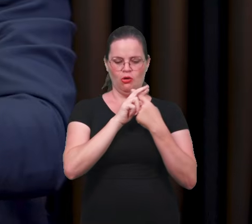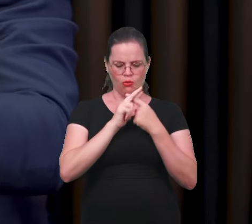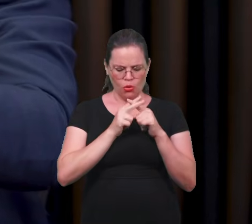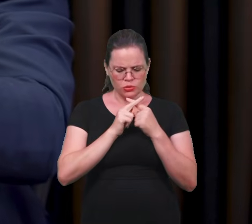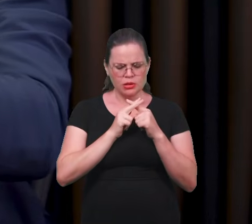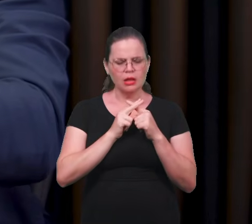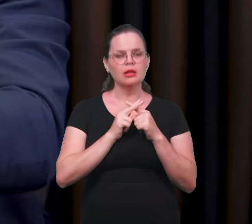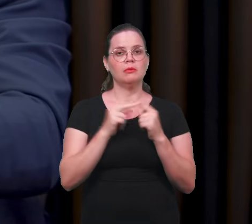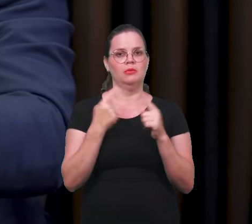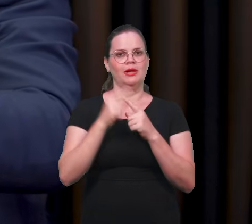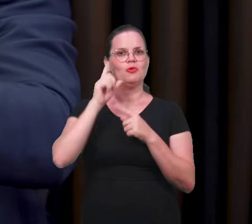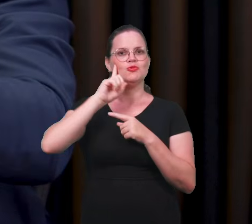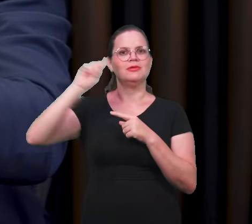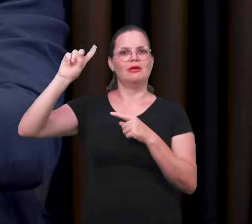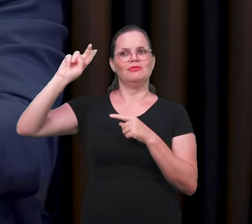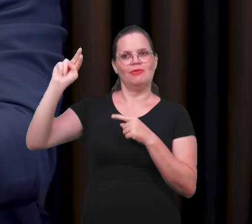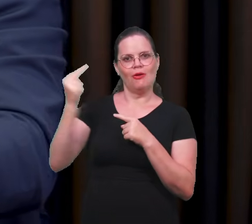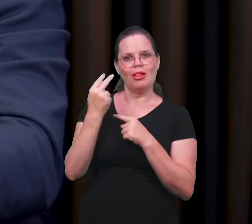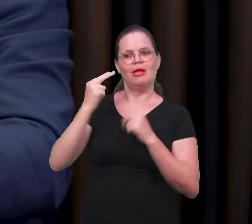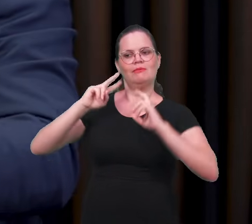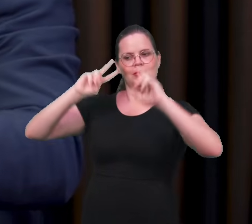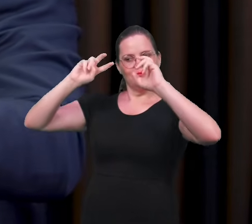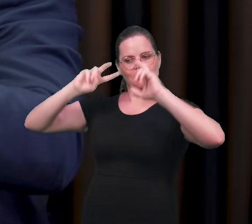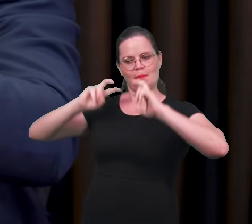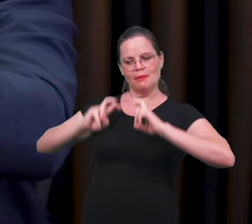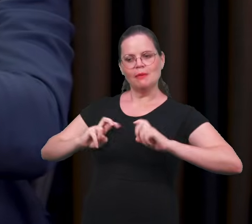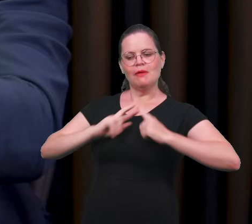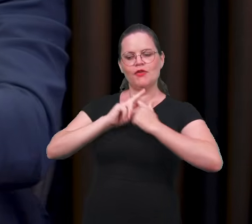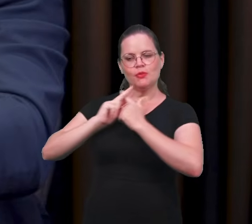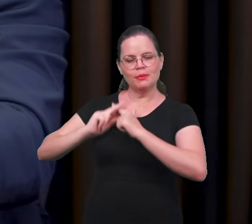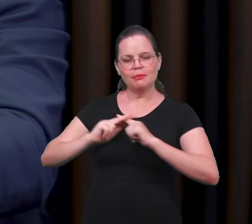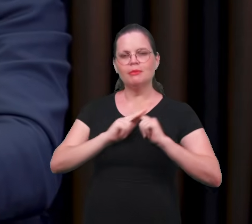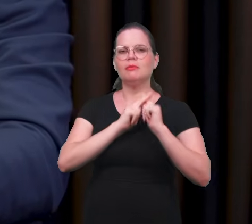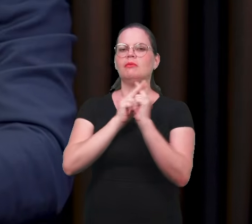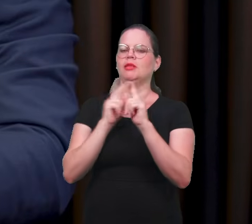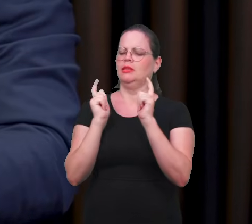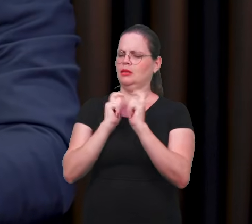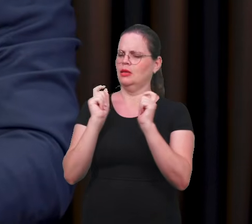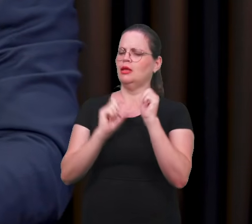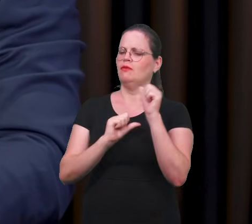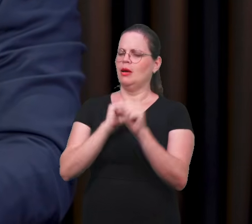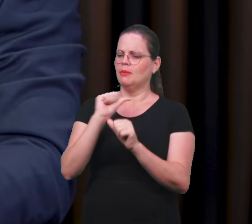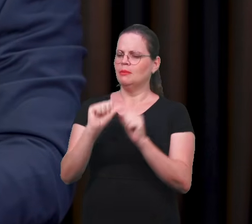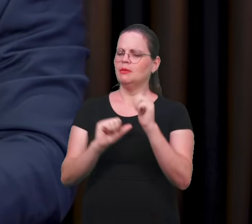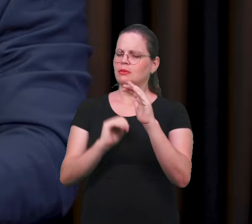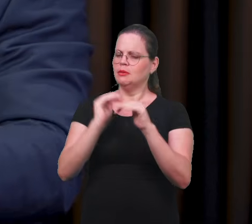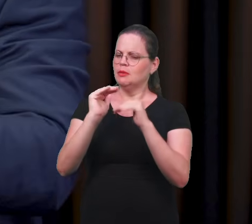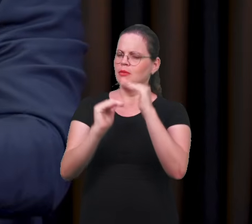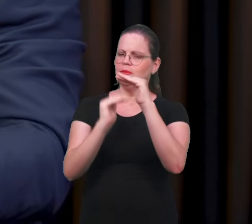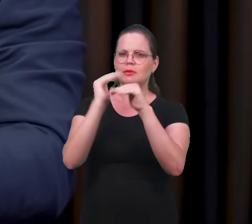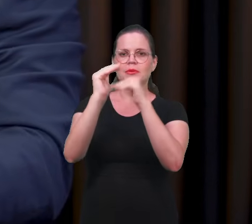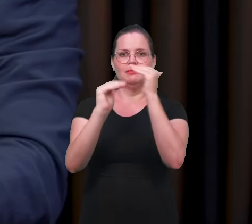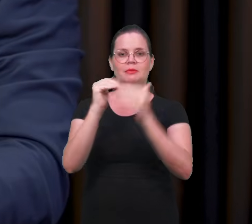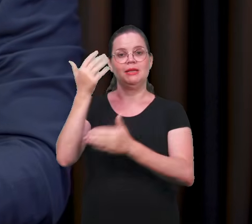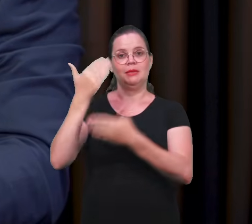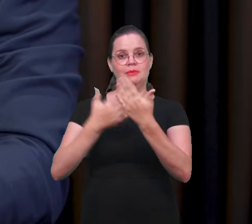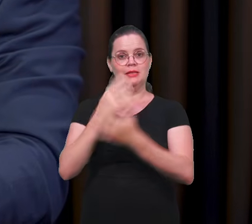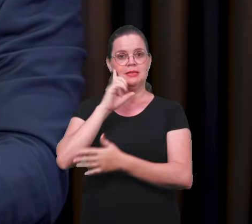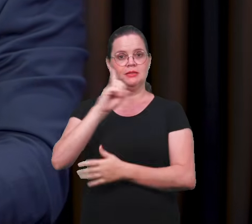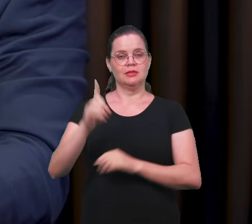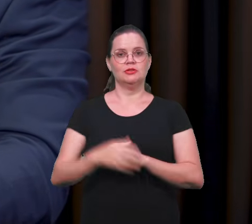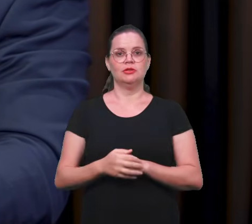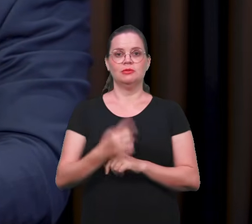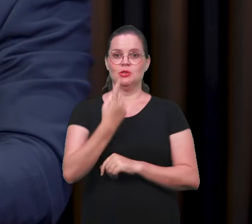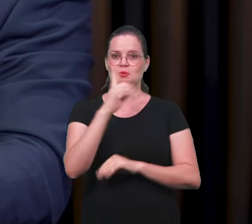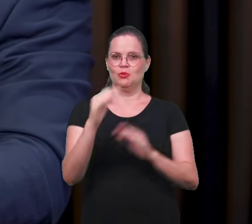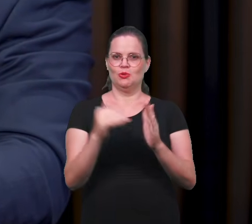seja, o Senhor sondando, são os ajustes, né, o aperfeiçoamento, que é importante na presença do Senhor. E,